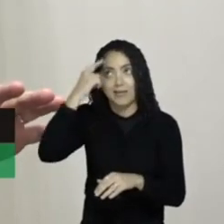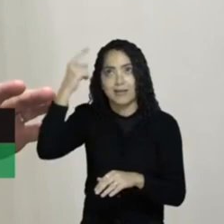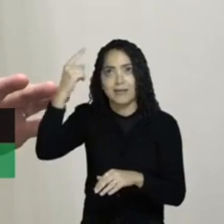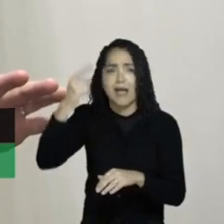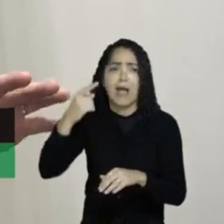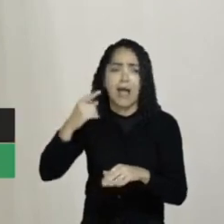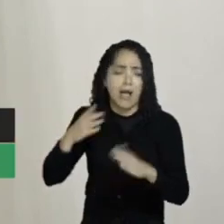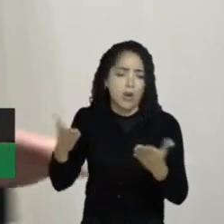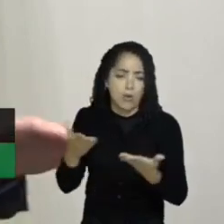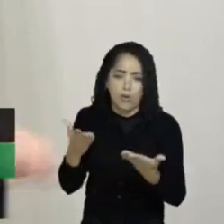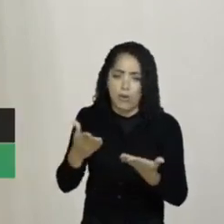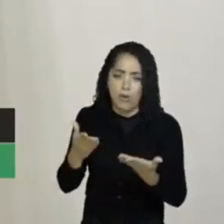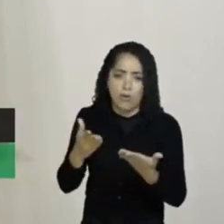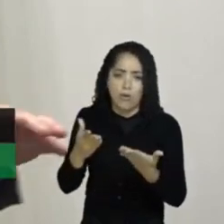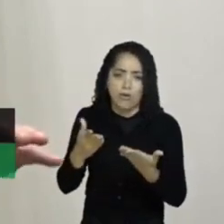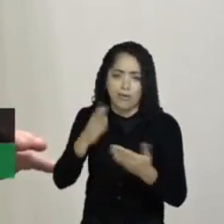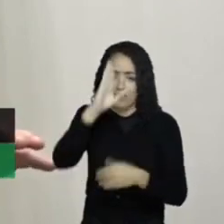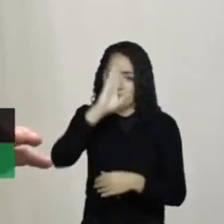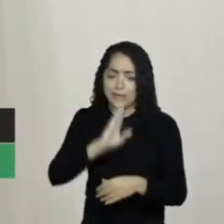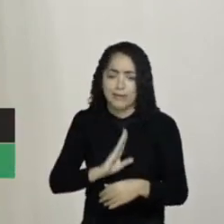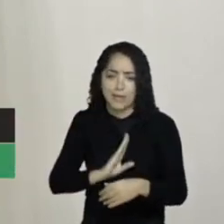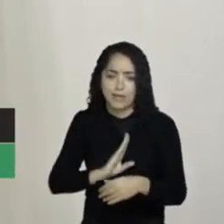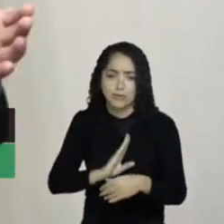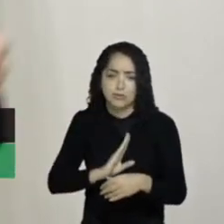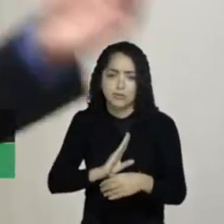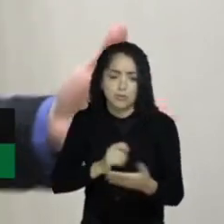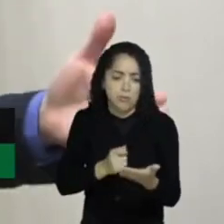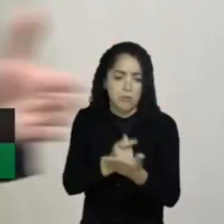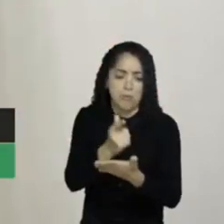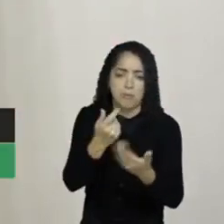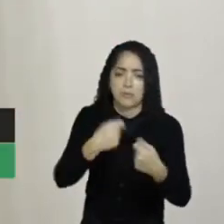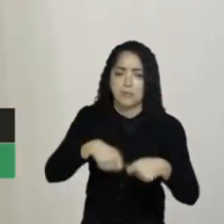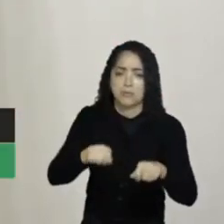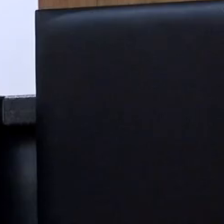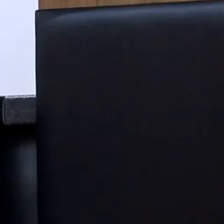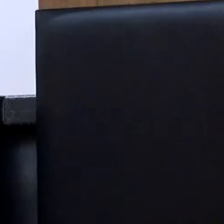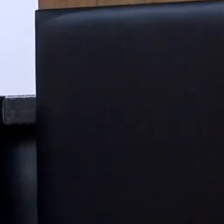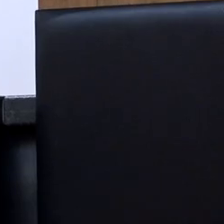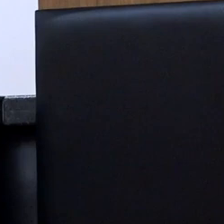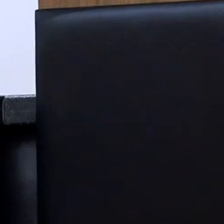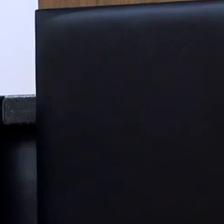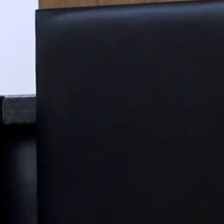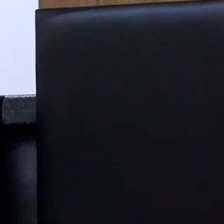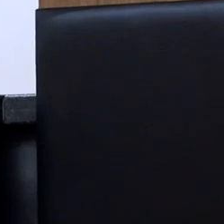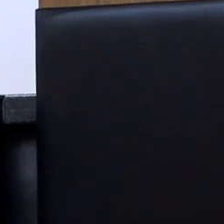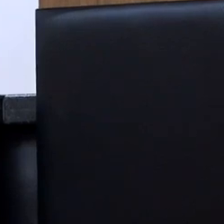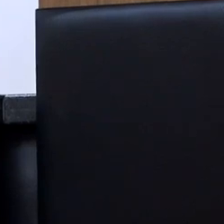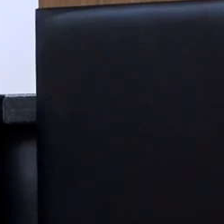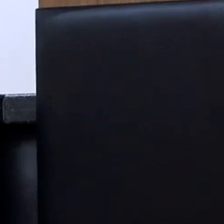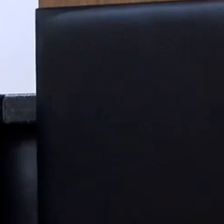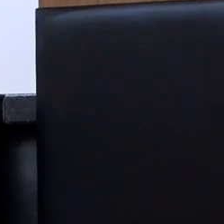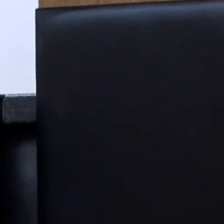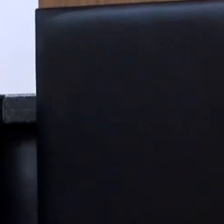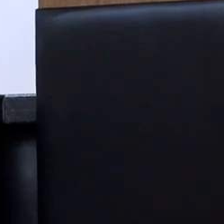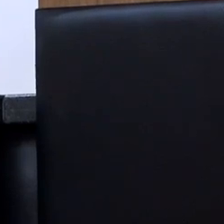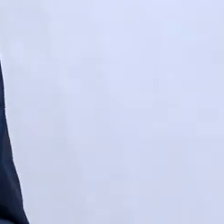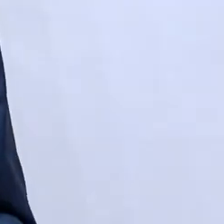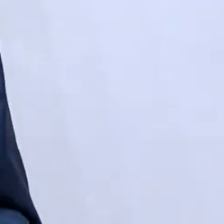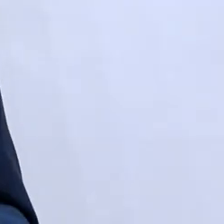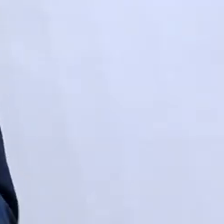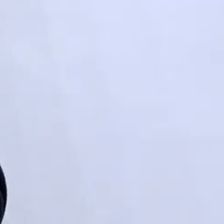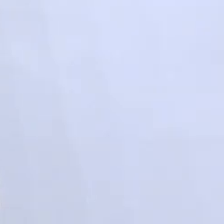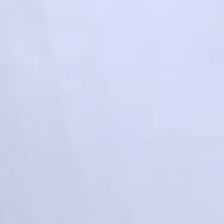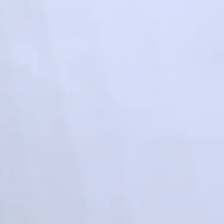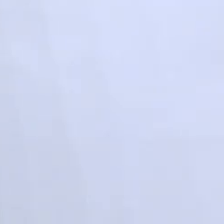a faculdade 100% paga vai ter a mensalidade paga e isso não vai acontecer o deputado Maurício peixer se pronunciou